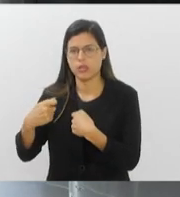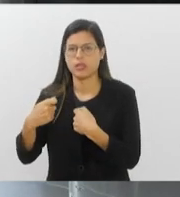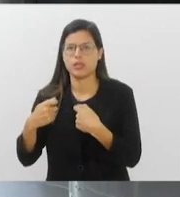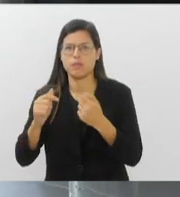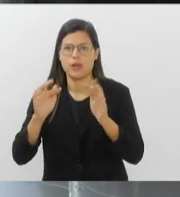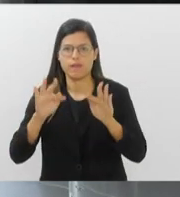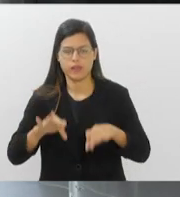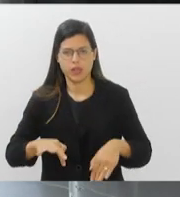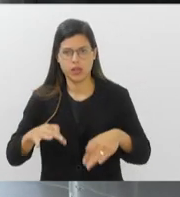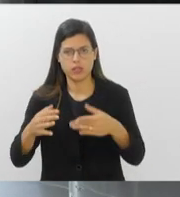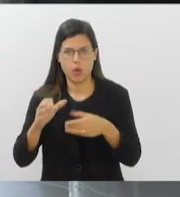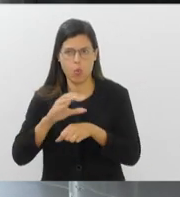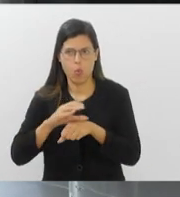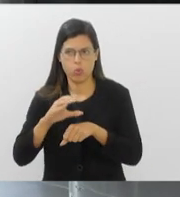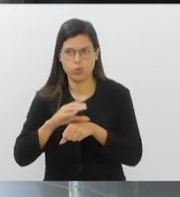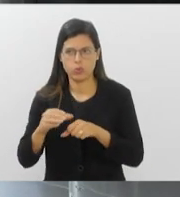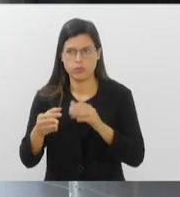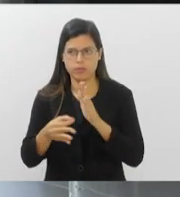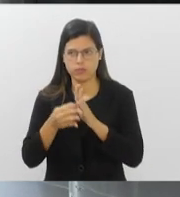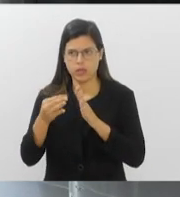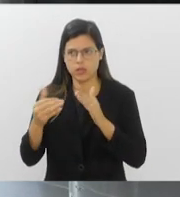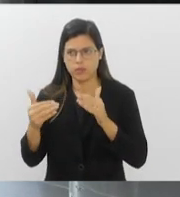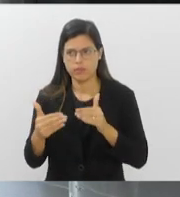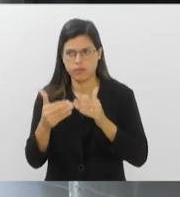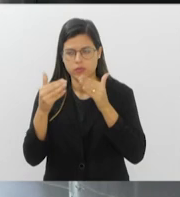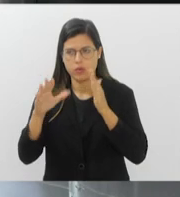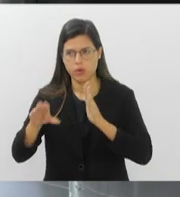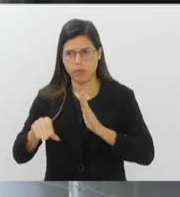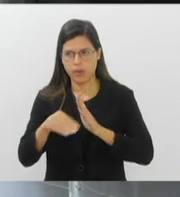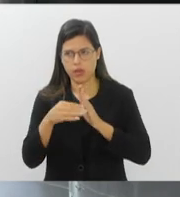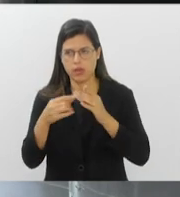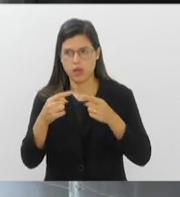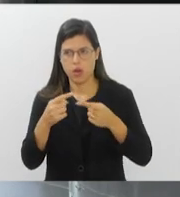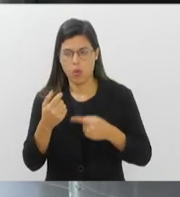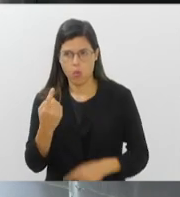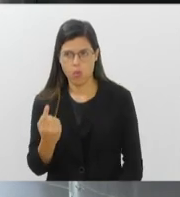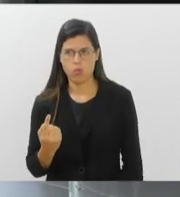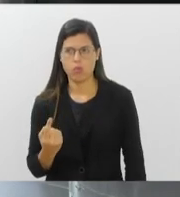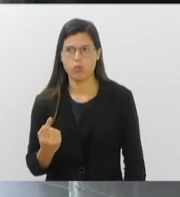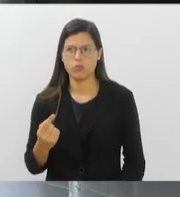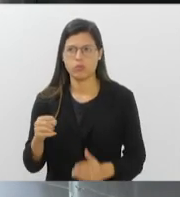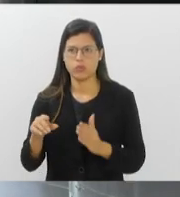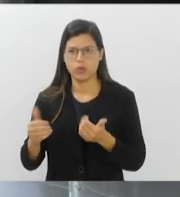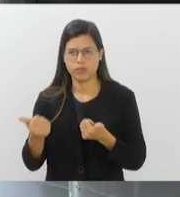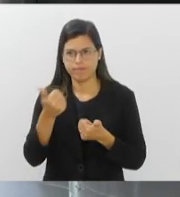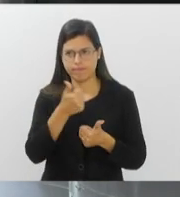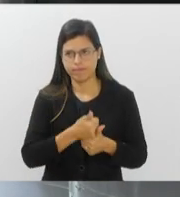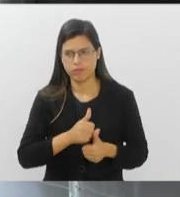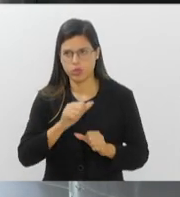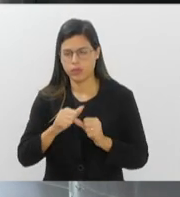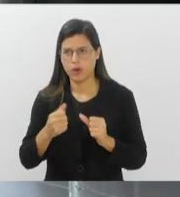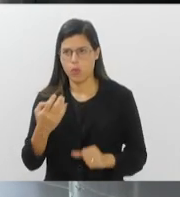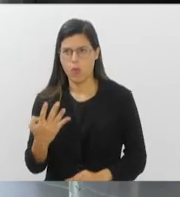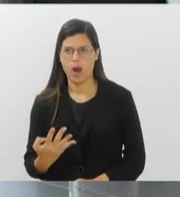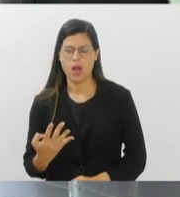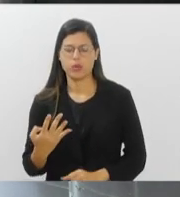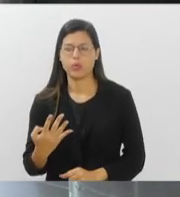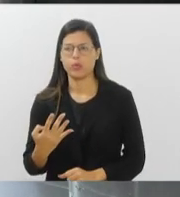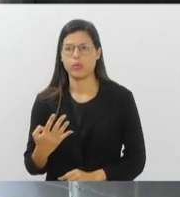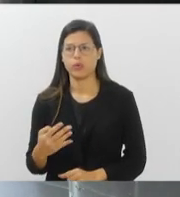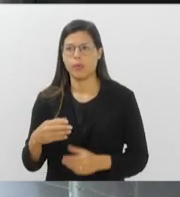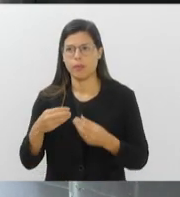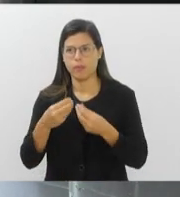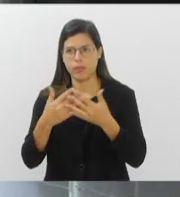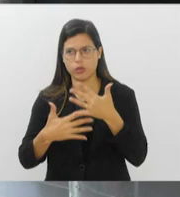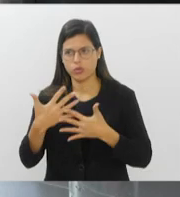de curso. O parecer é favorável à emenda 1, favorável com subemenda modificativa à emenda 4, prejudicada à emenda